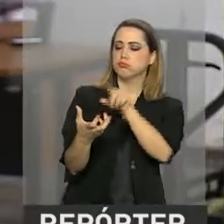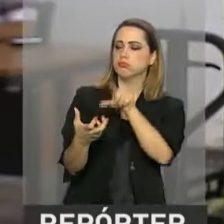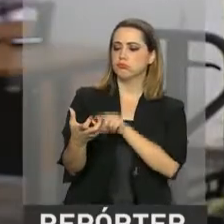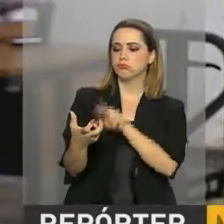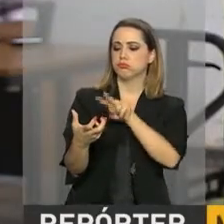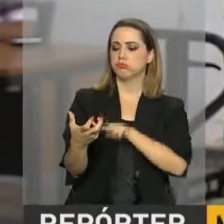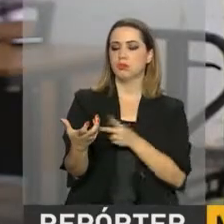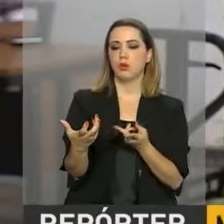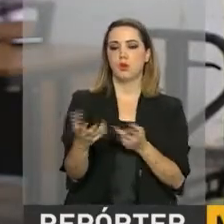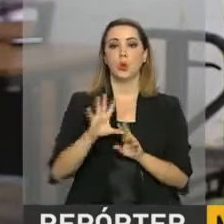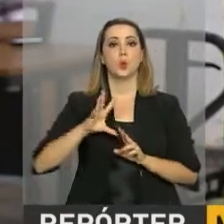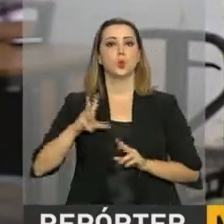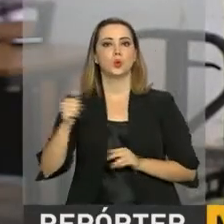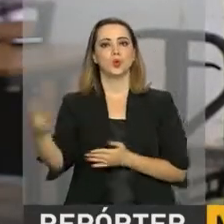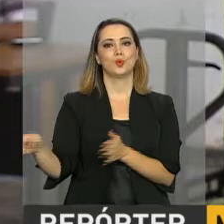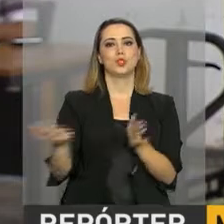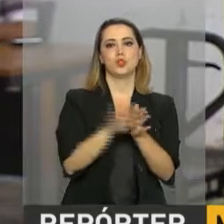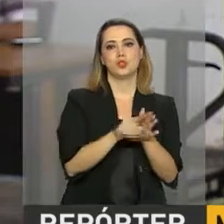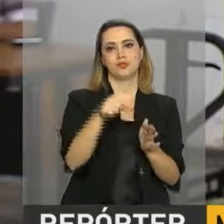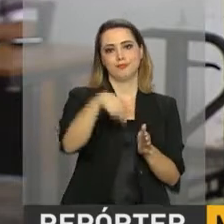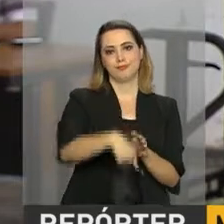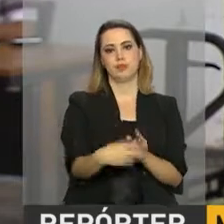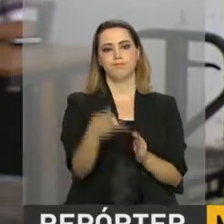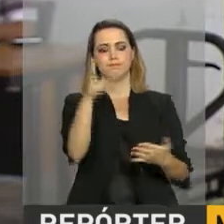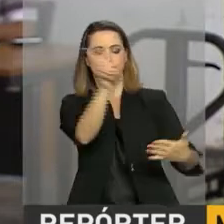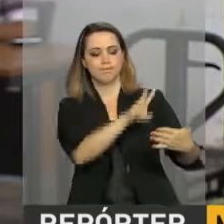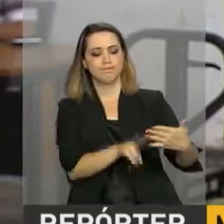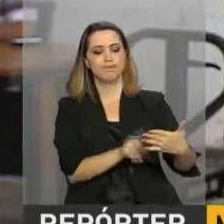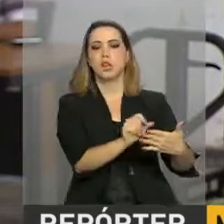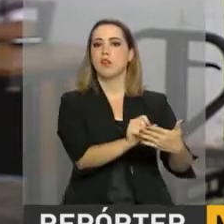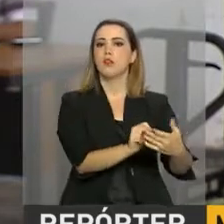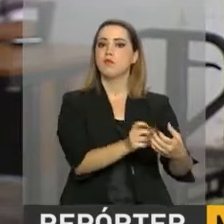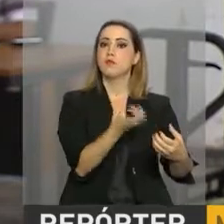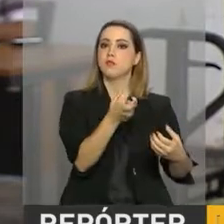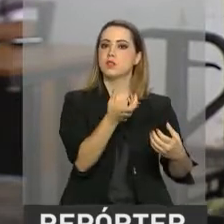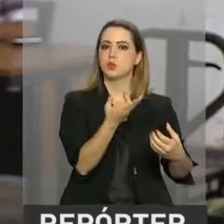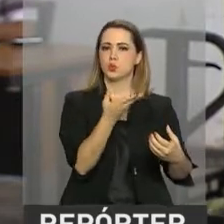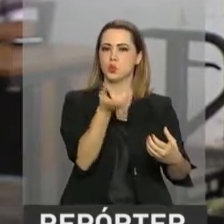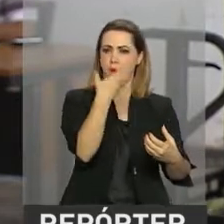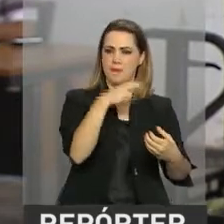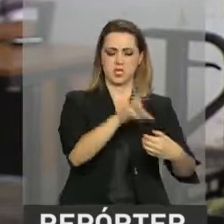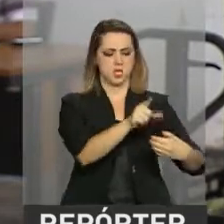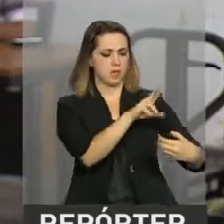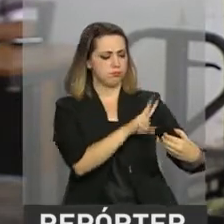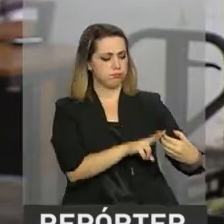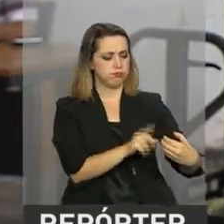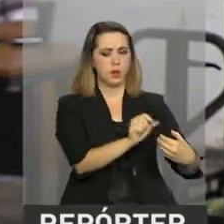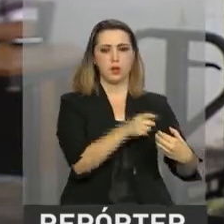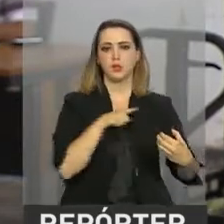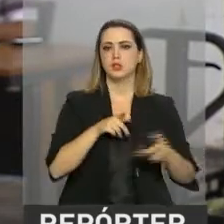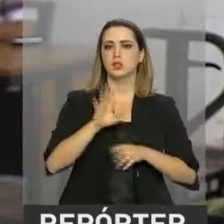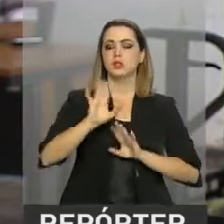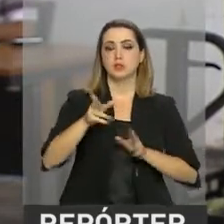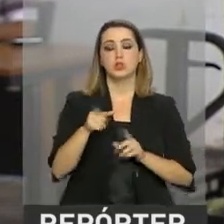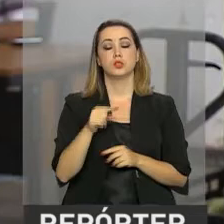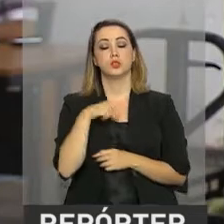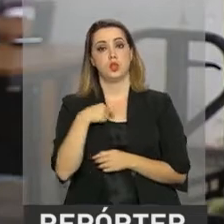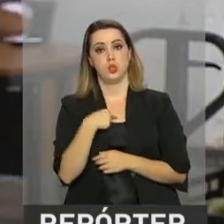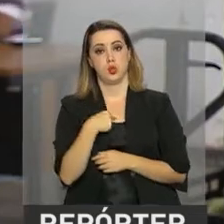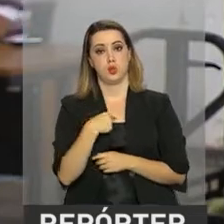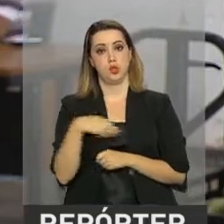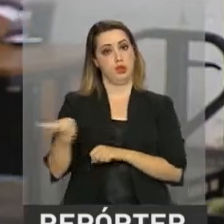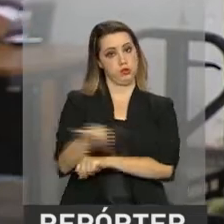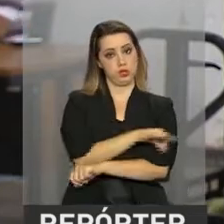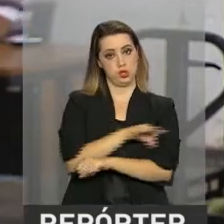alimento que chega no banco, ele é monitorado, ele é vistoriado. Eu tenho a formação em engenharia de alimentos, nós